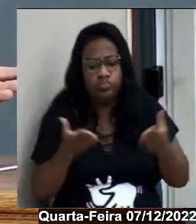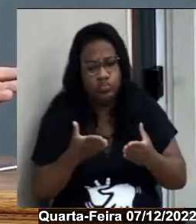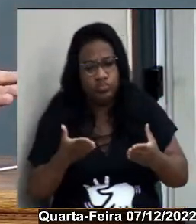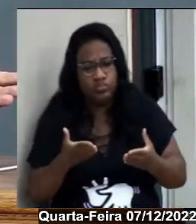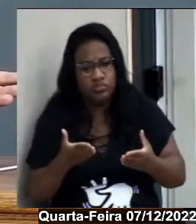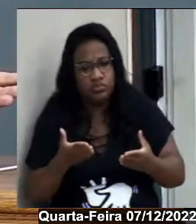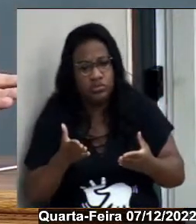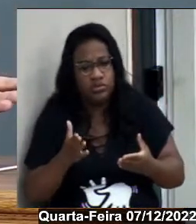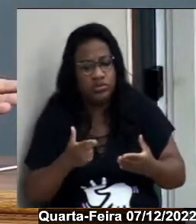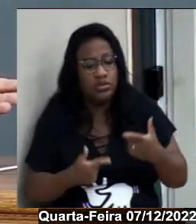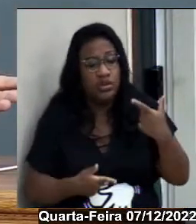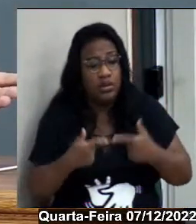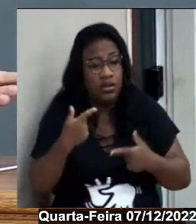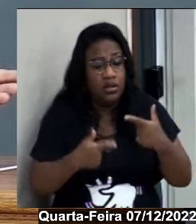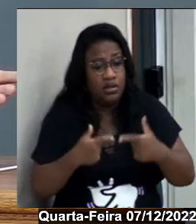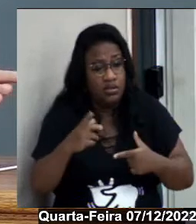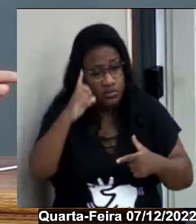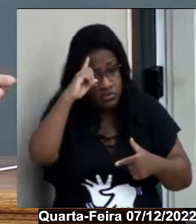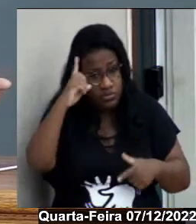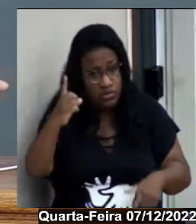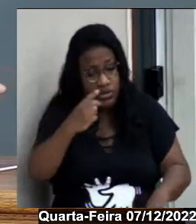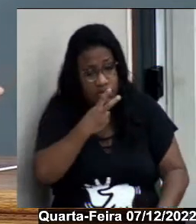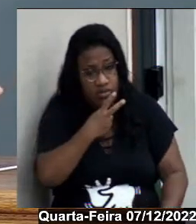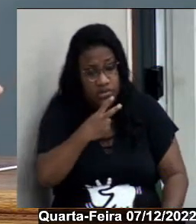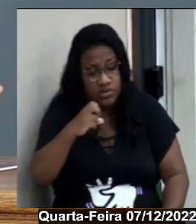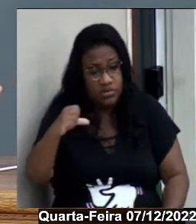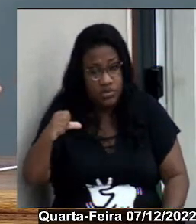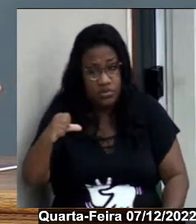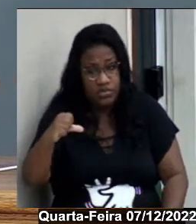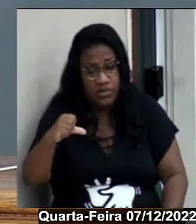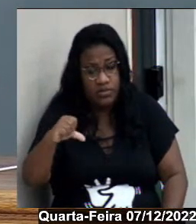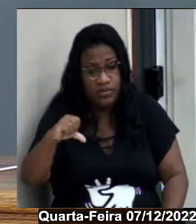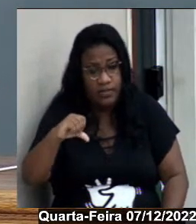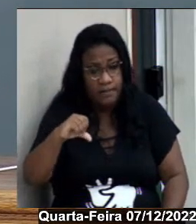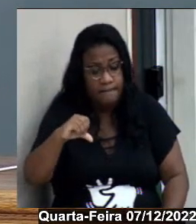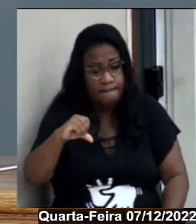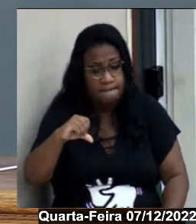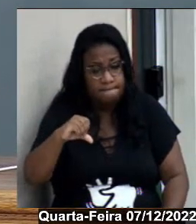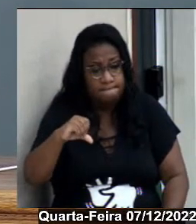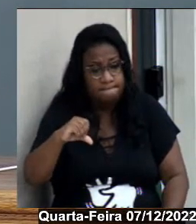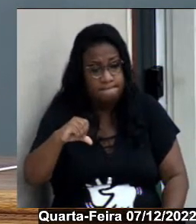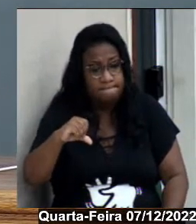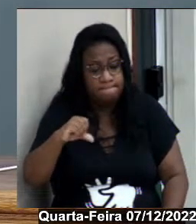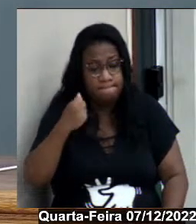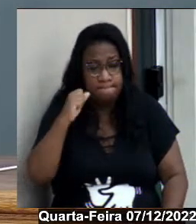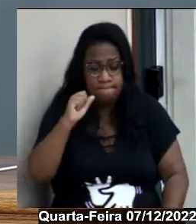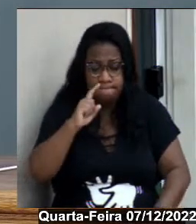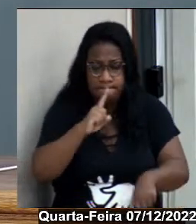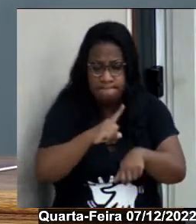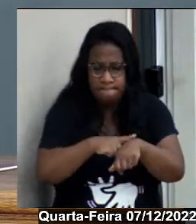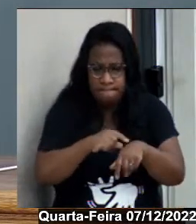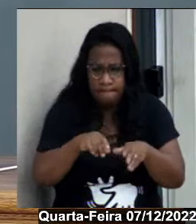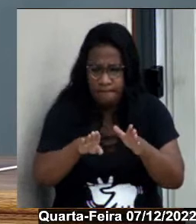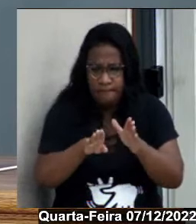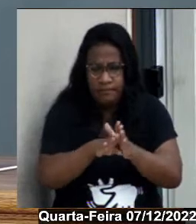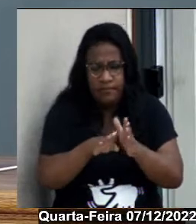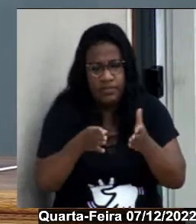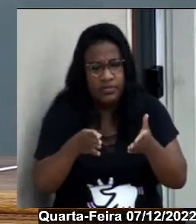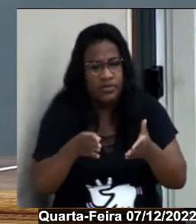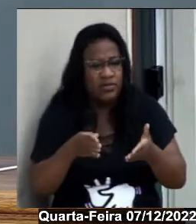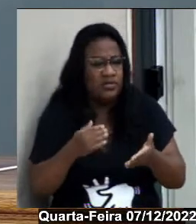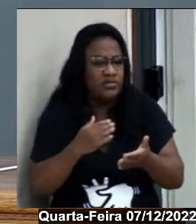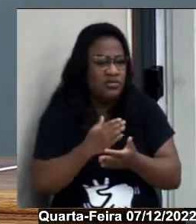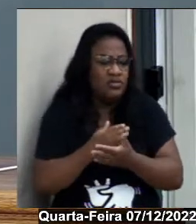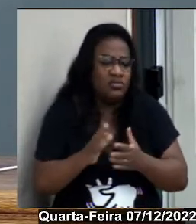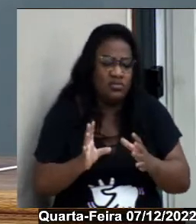vereador. Nós fizemos essa discussão dia 29. E outra, o senhor falou que chegou 8 horas da manhã. O senhor